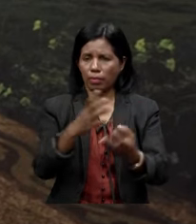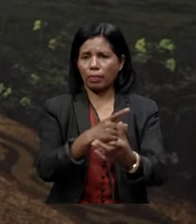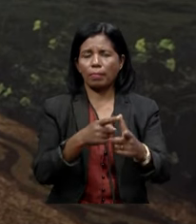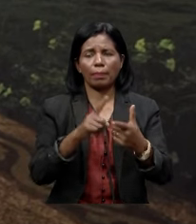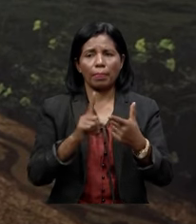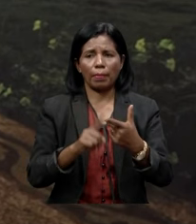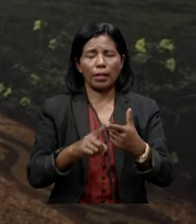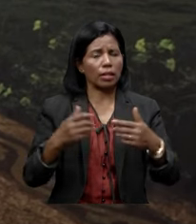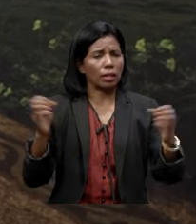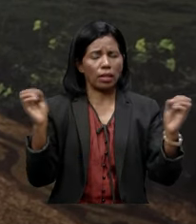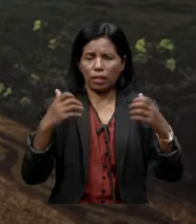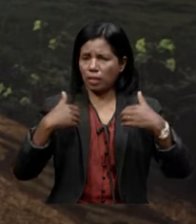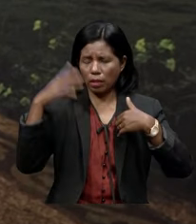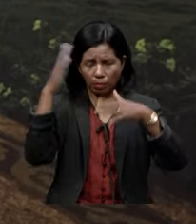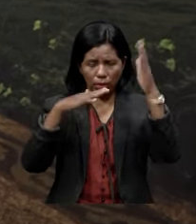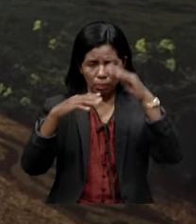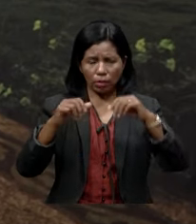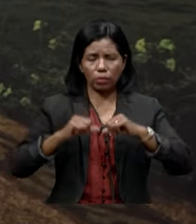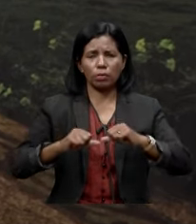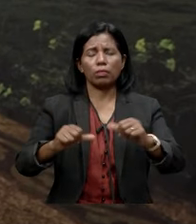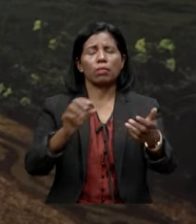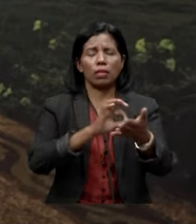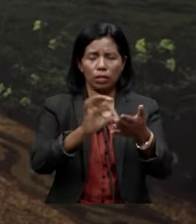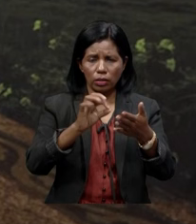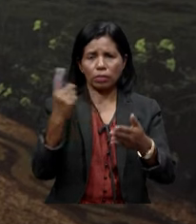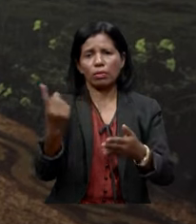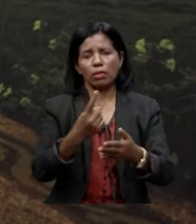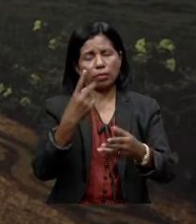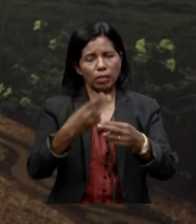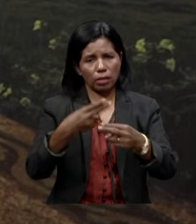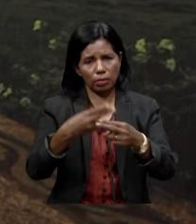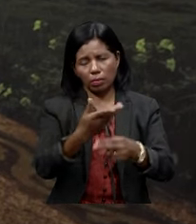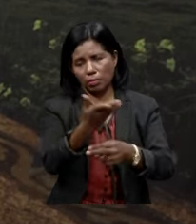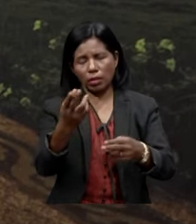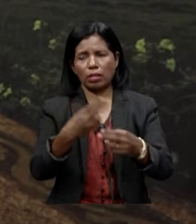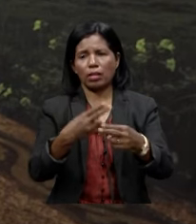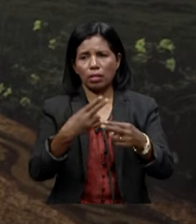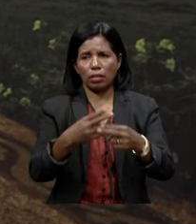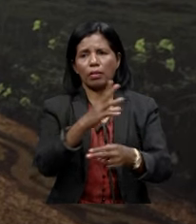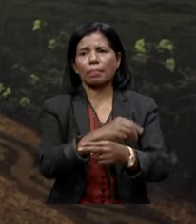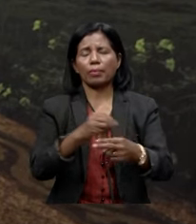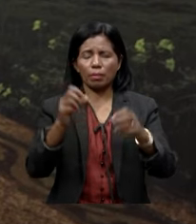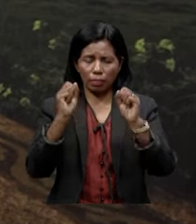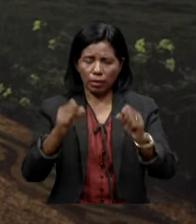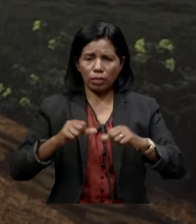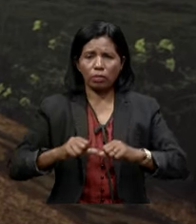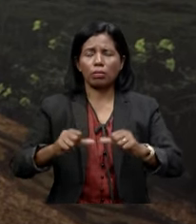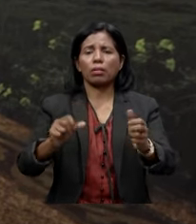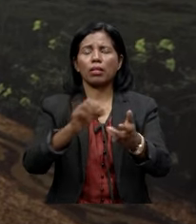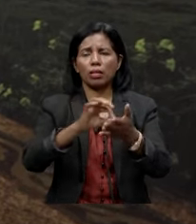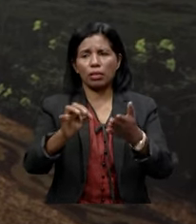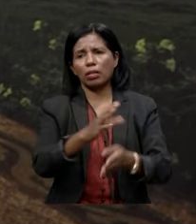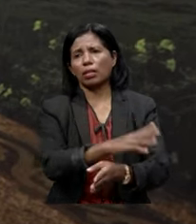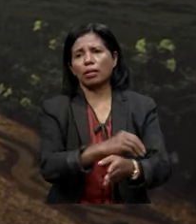tem problema. Os que registaram ainda podem, onde não foi fechado o registro, podem registrar. Os que